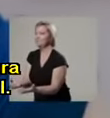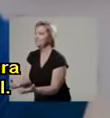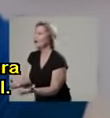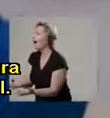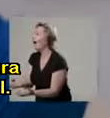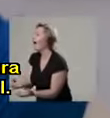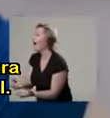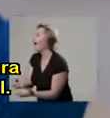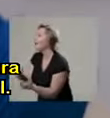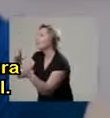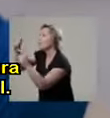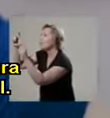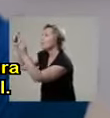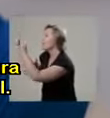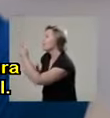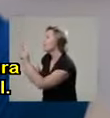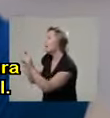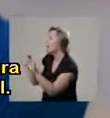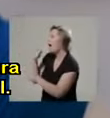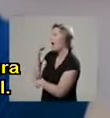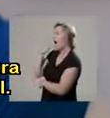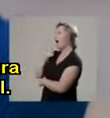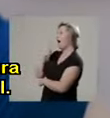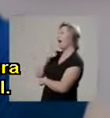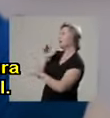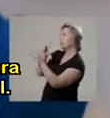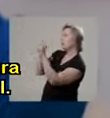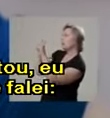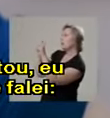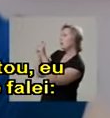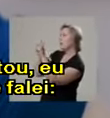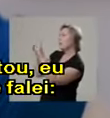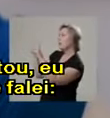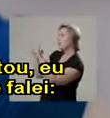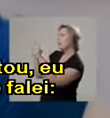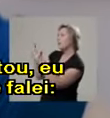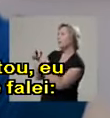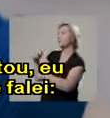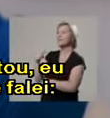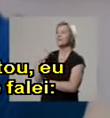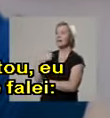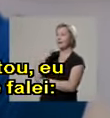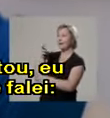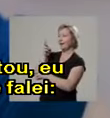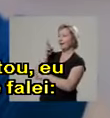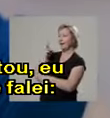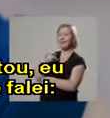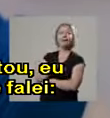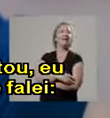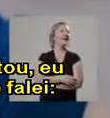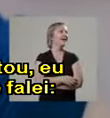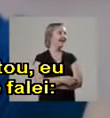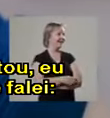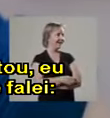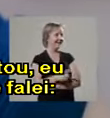ele mostrou a cabine para ele, tal. Aí eles tiraram foto e tal. Depois que o CAN sentou,